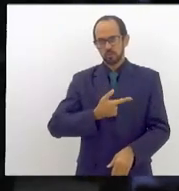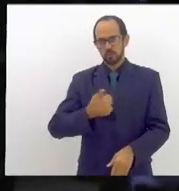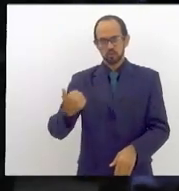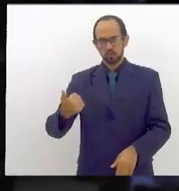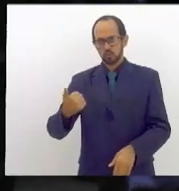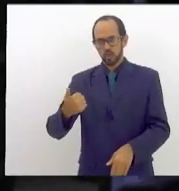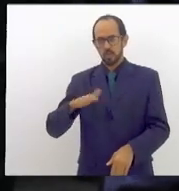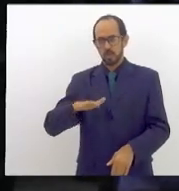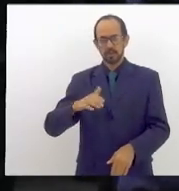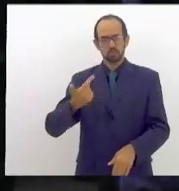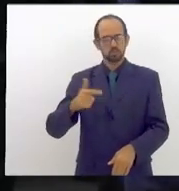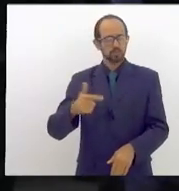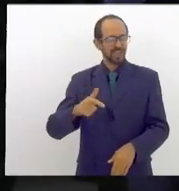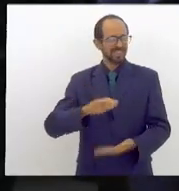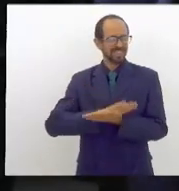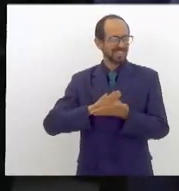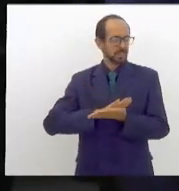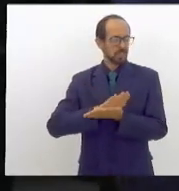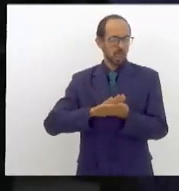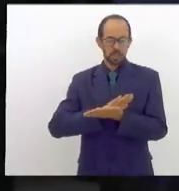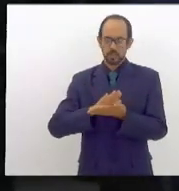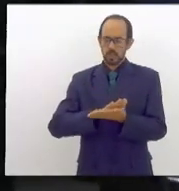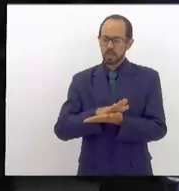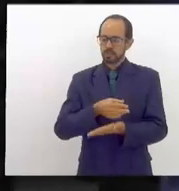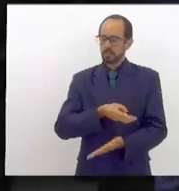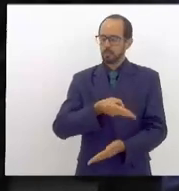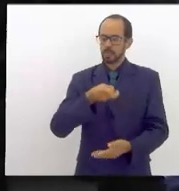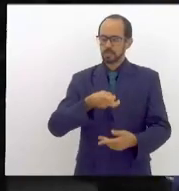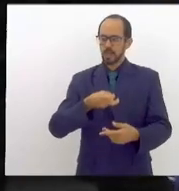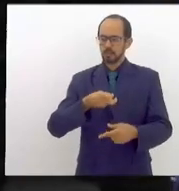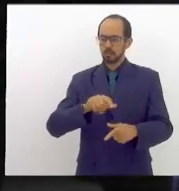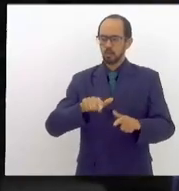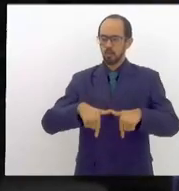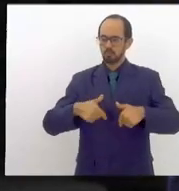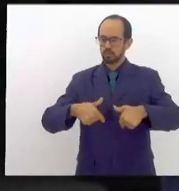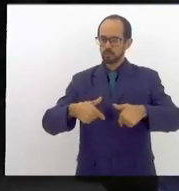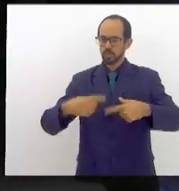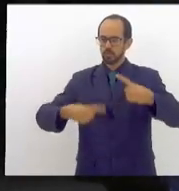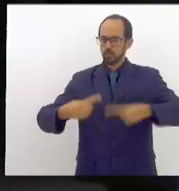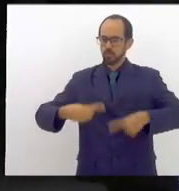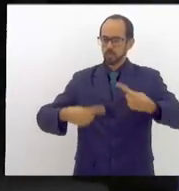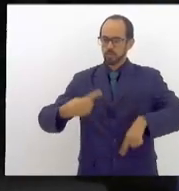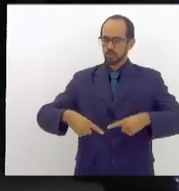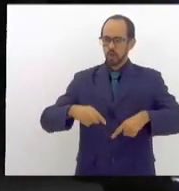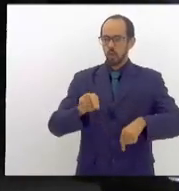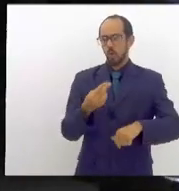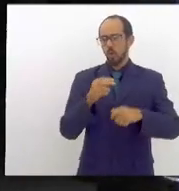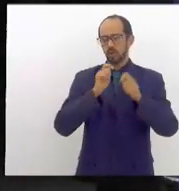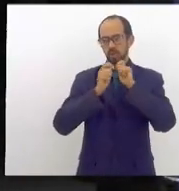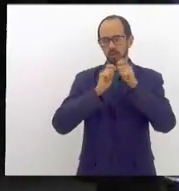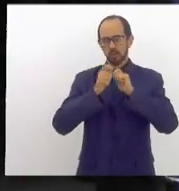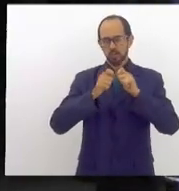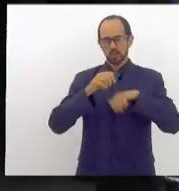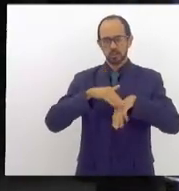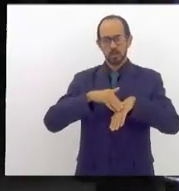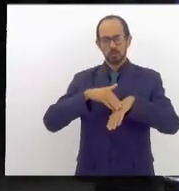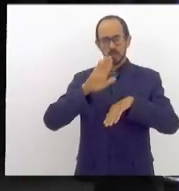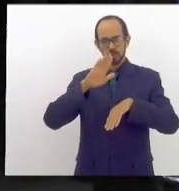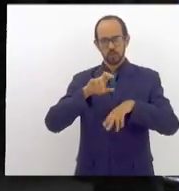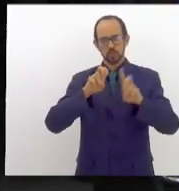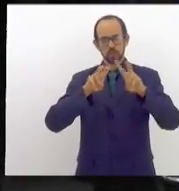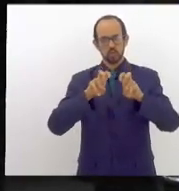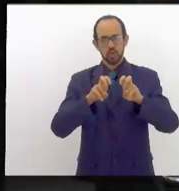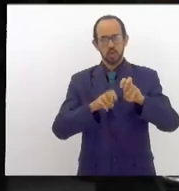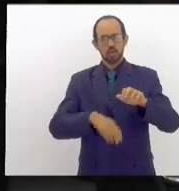não é nenhuma sinalização política do governador mesmo em entrevistas que ele já deu sobre Esse aumento sobre